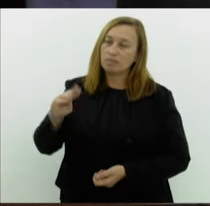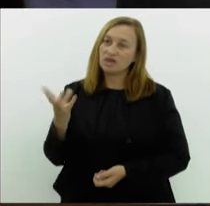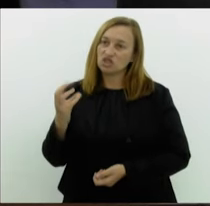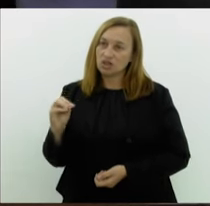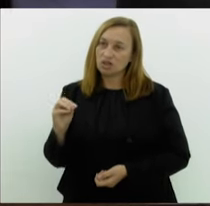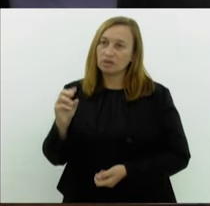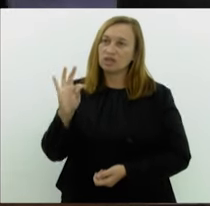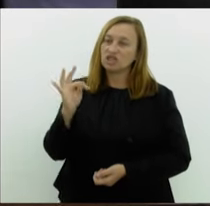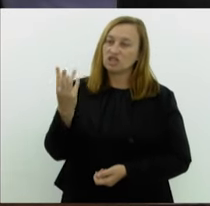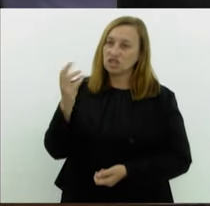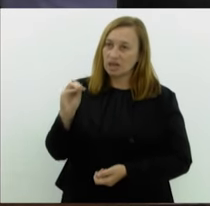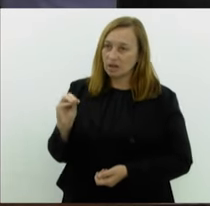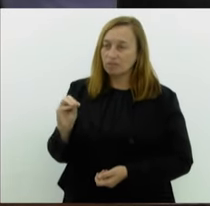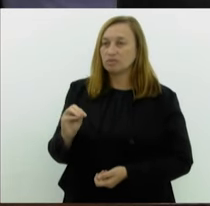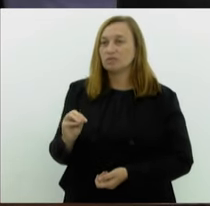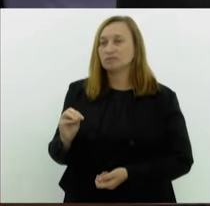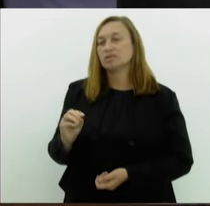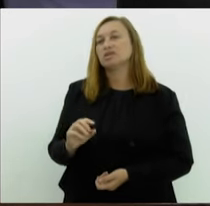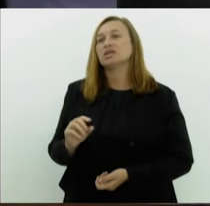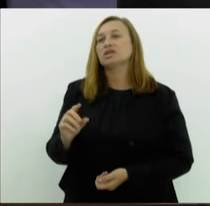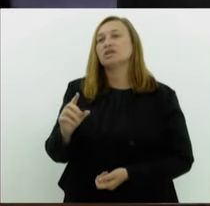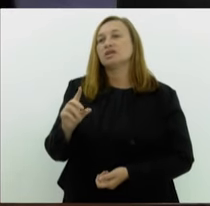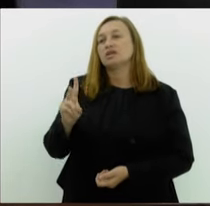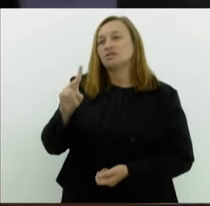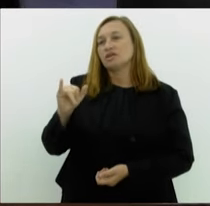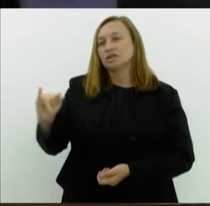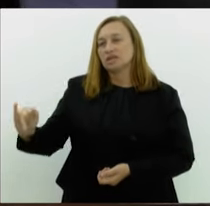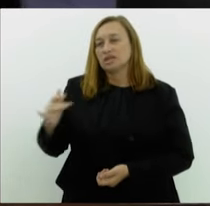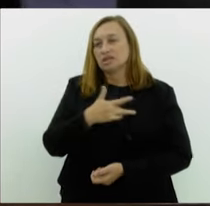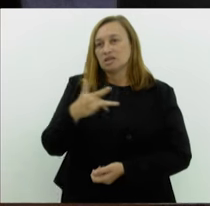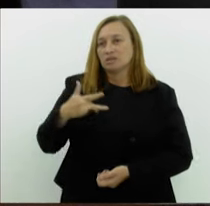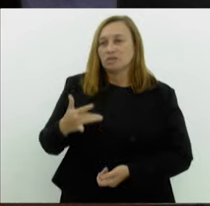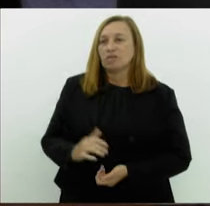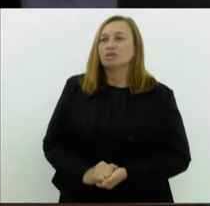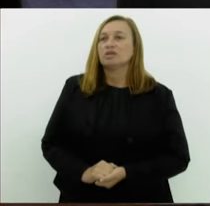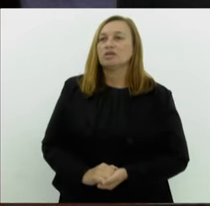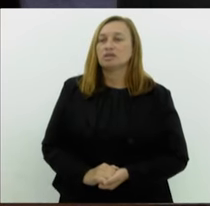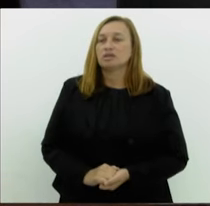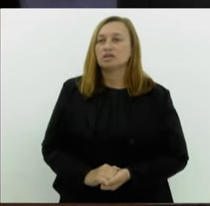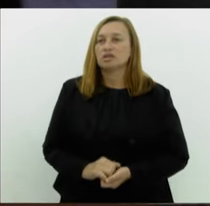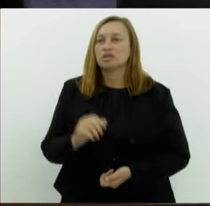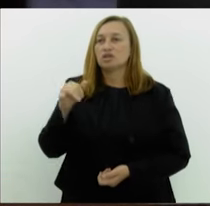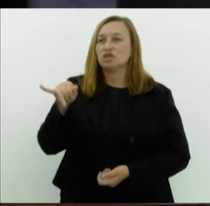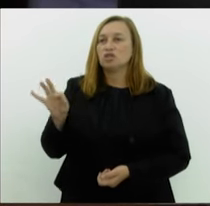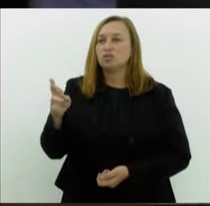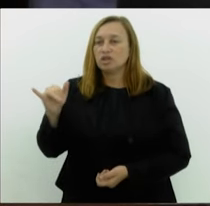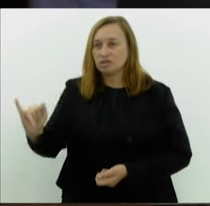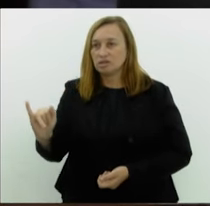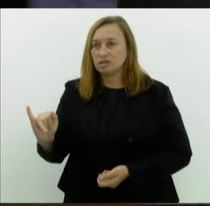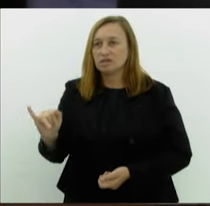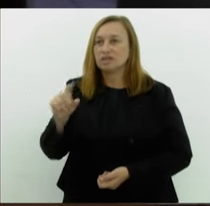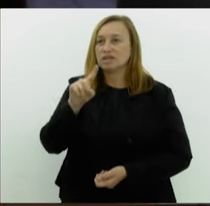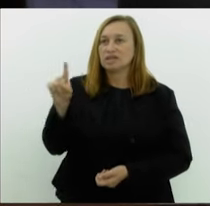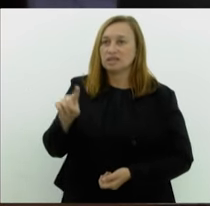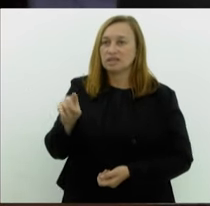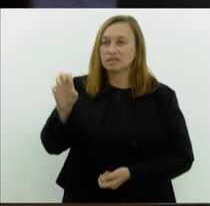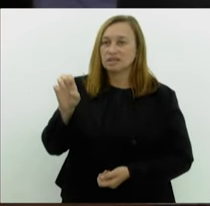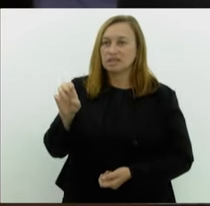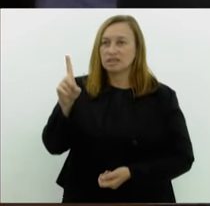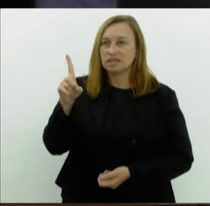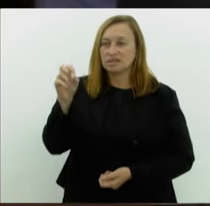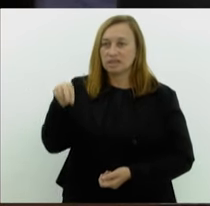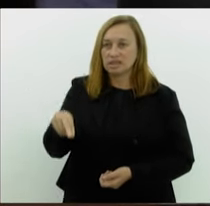Tiago Galhaço. Valdeci da Saúde. Yuri e Zeidan.